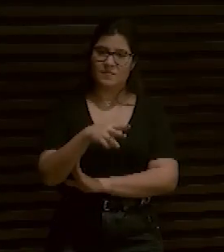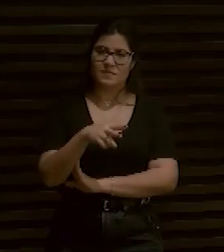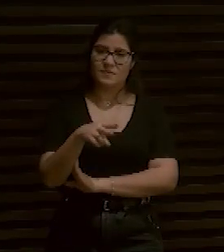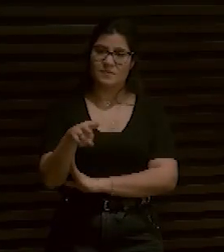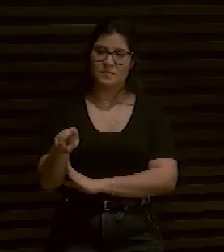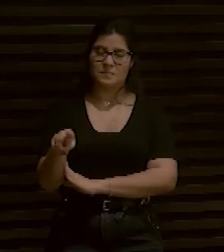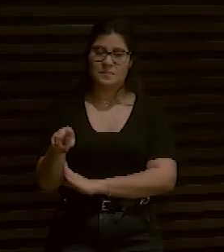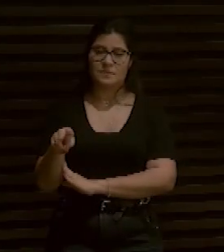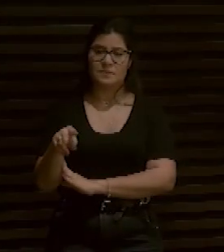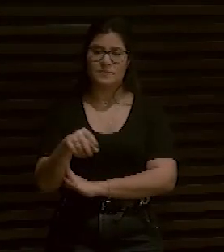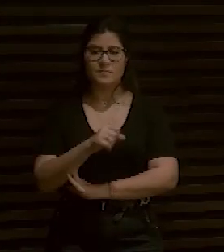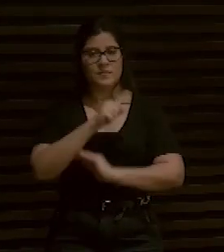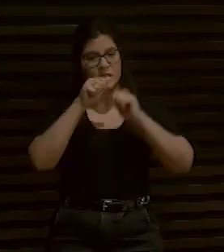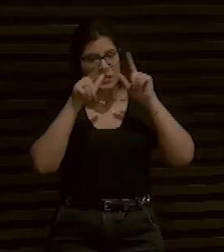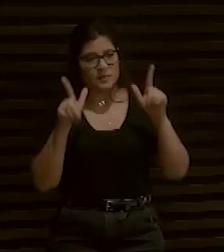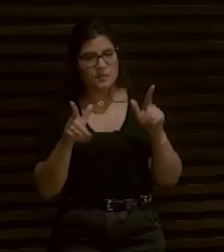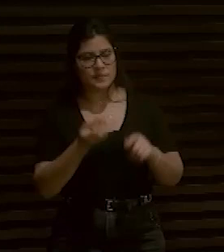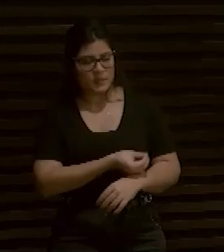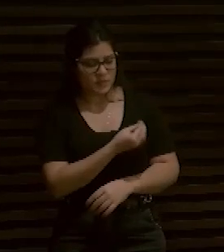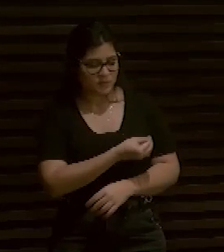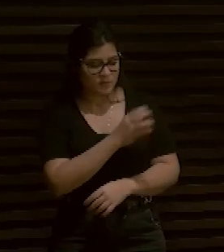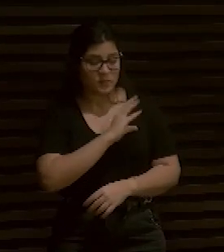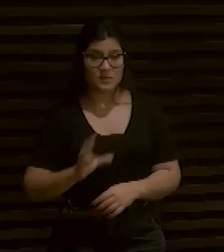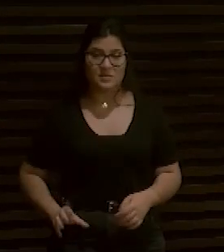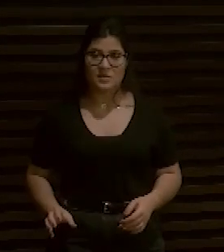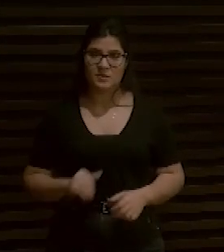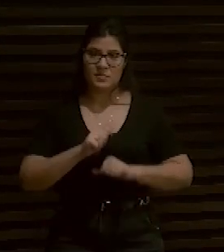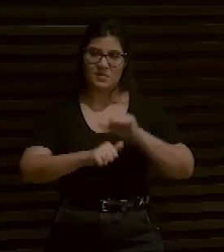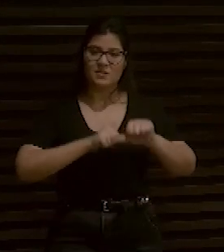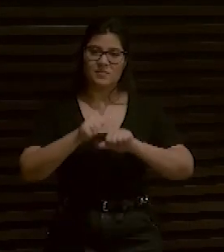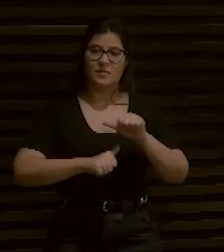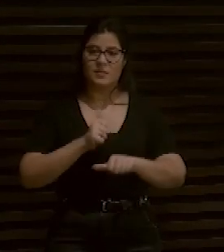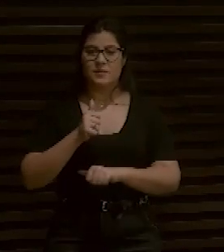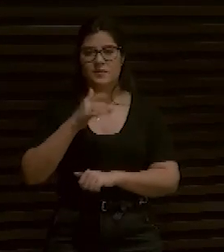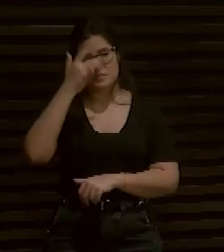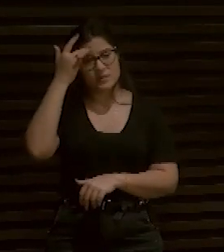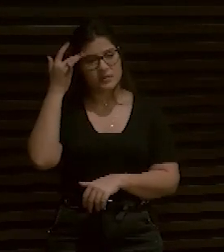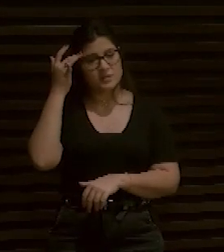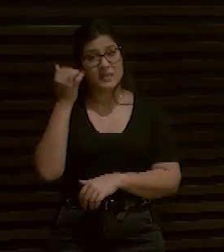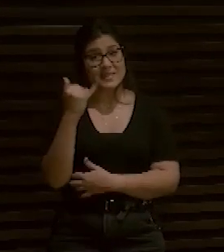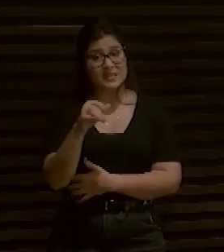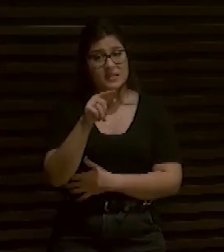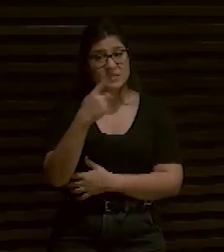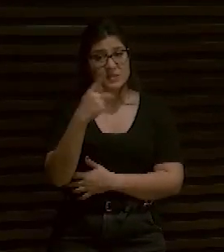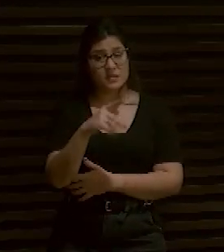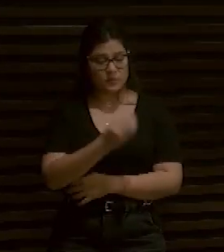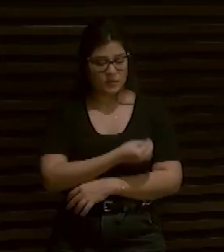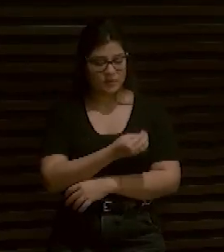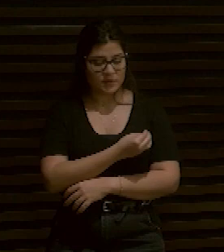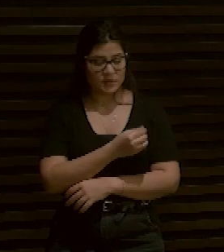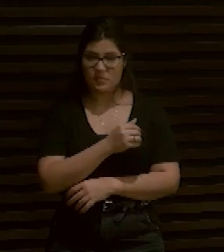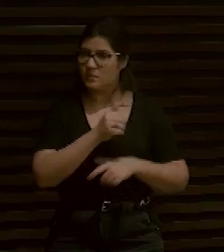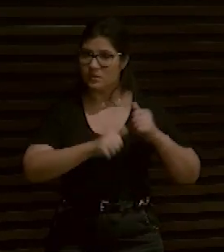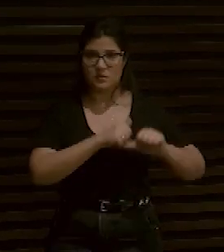ver claramente que a vida de Cristo transforma as pessoas. Se a tua vida não está sendo transformada, se ajoelhe diante